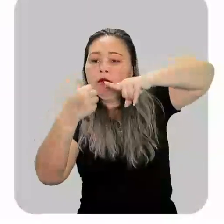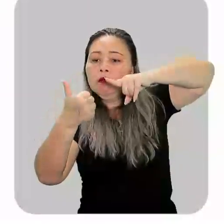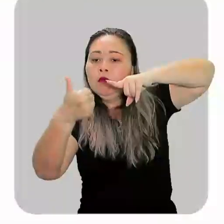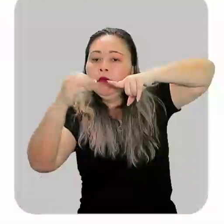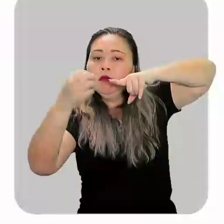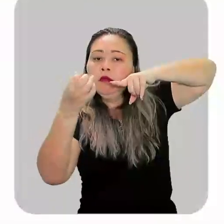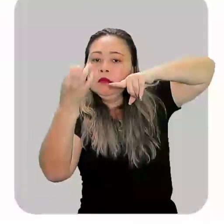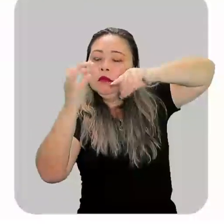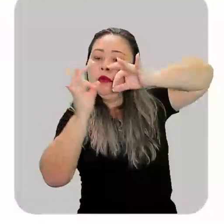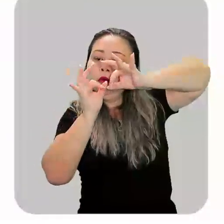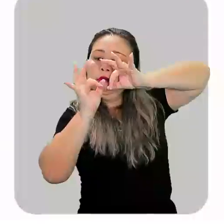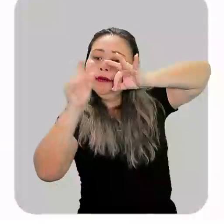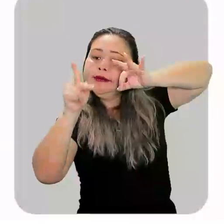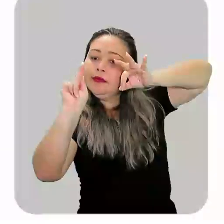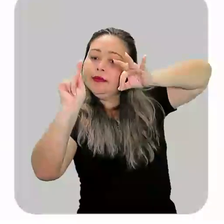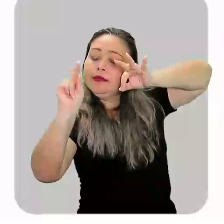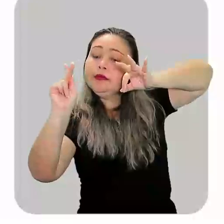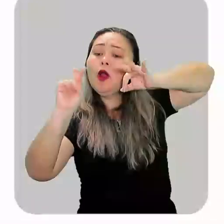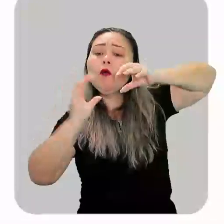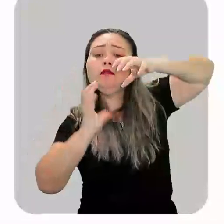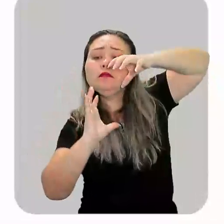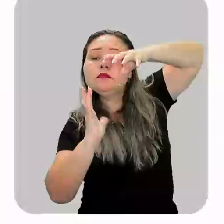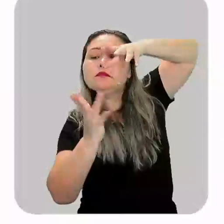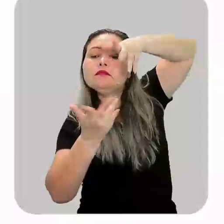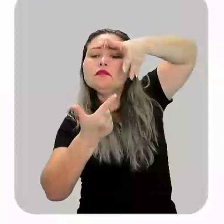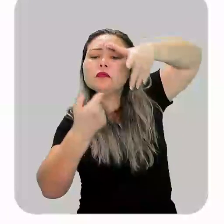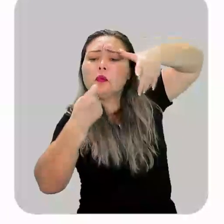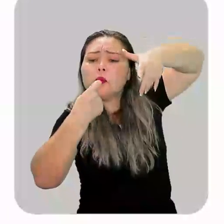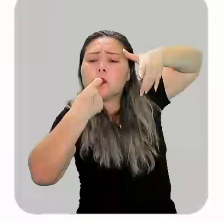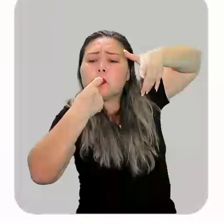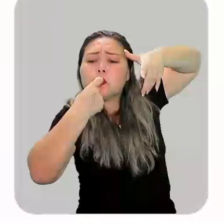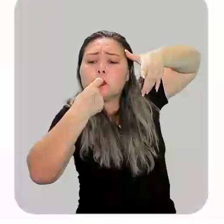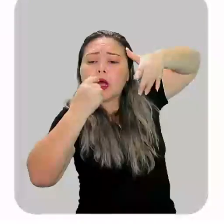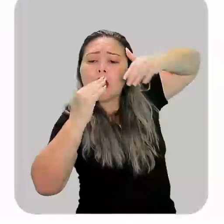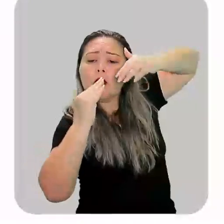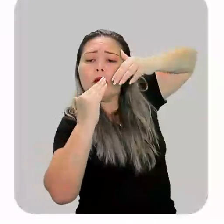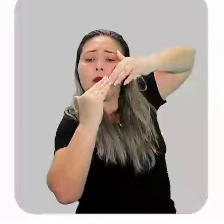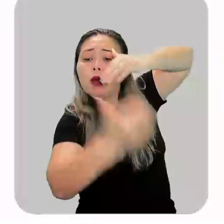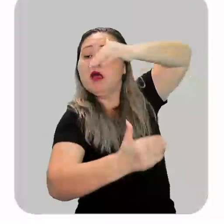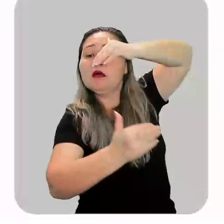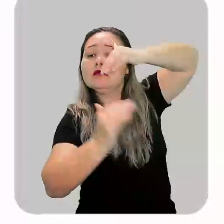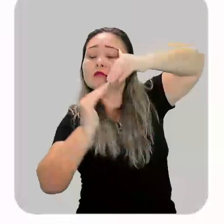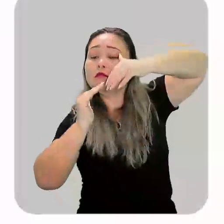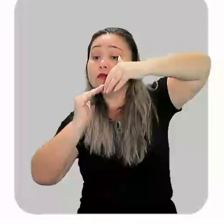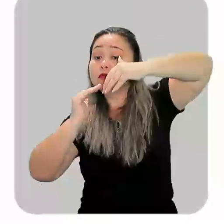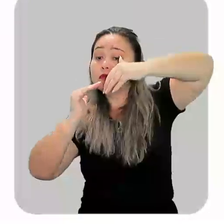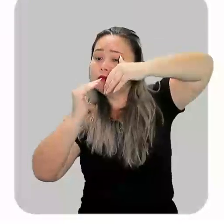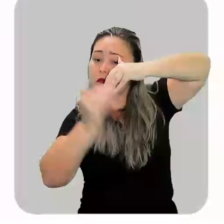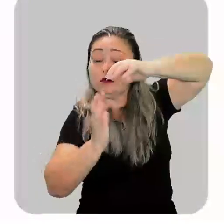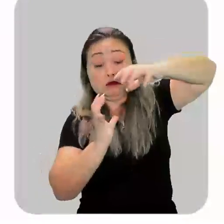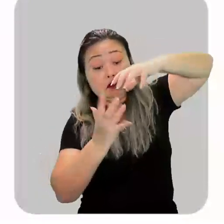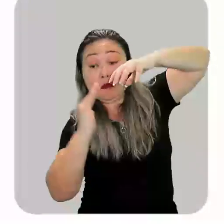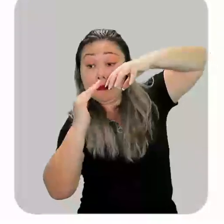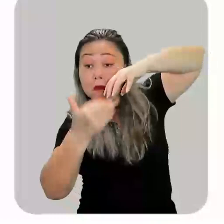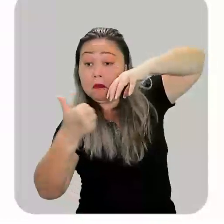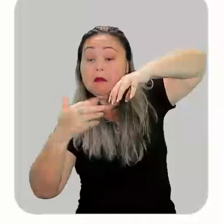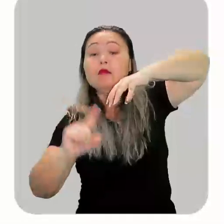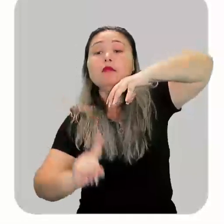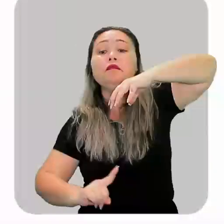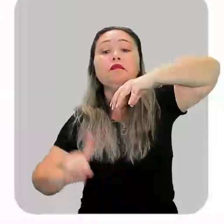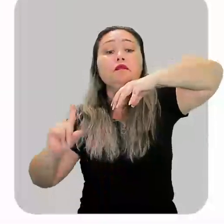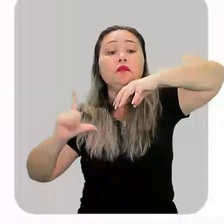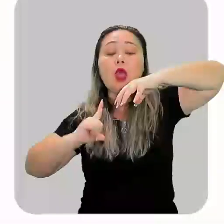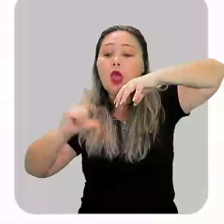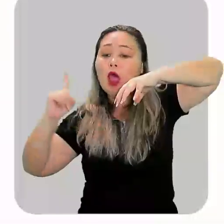6 quilômetros da Terra. Bem pertinho, né? Passou beirando a Terra aí, ó, bem pertinho. A presença